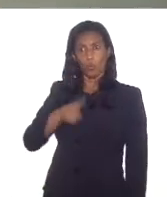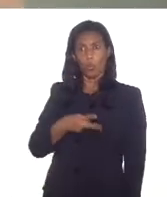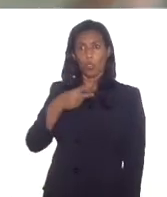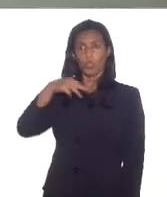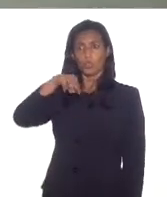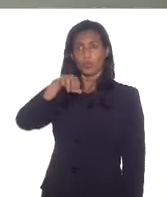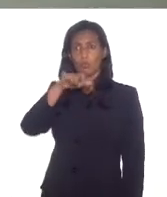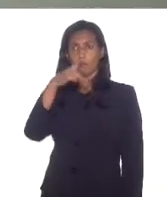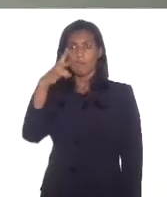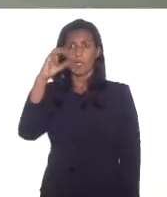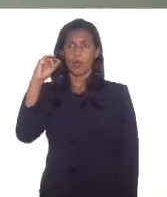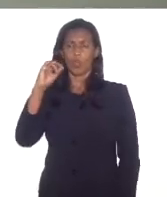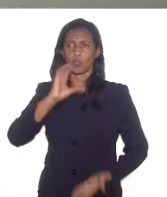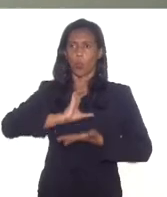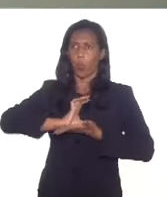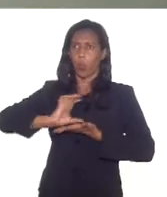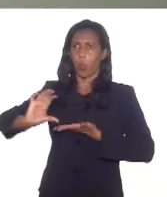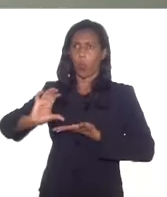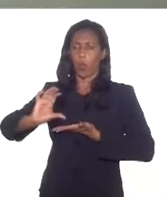2,5 bilhões de refis, senhor presidente.